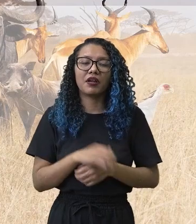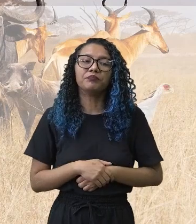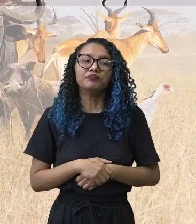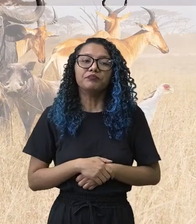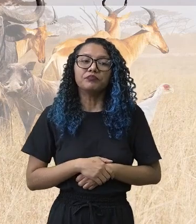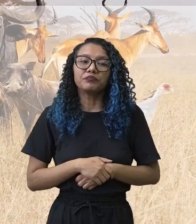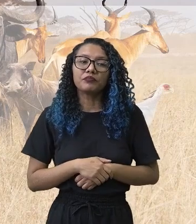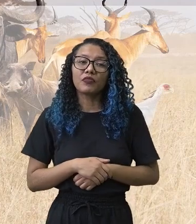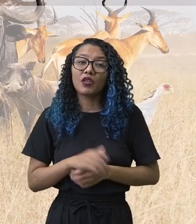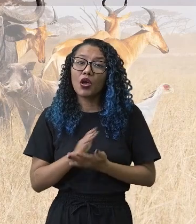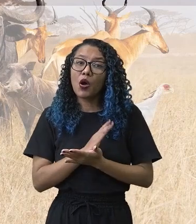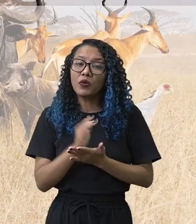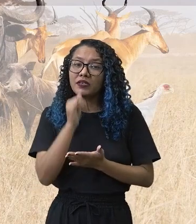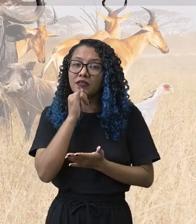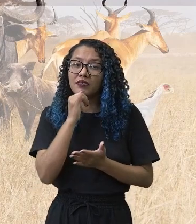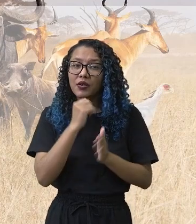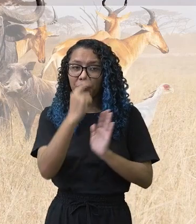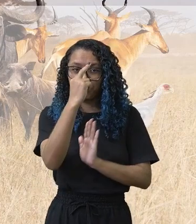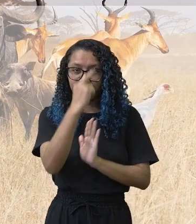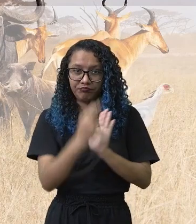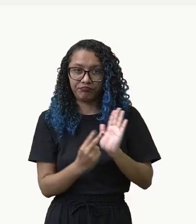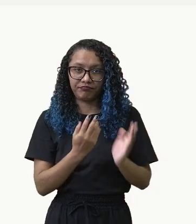invg EJ